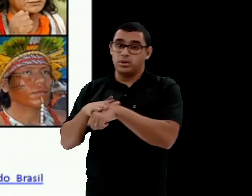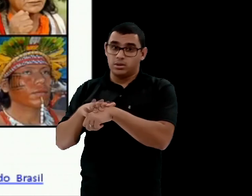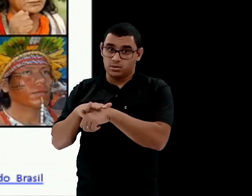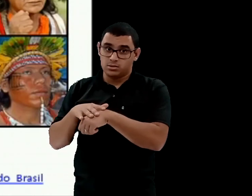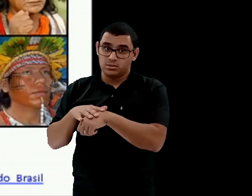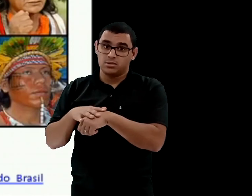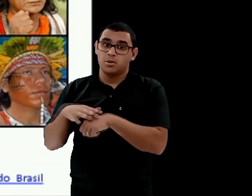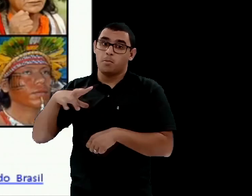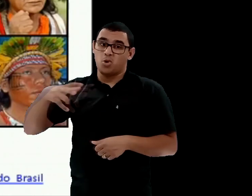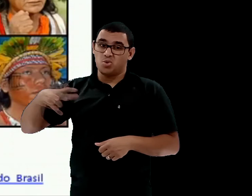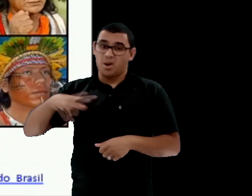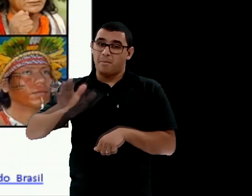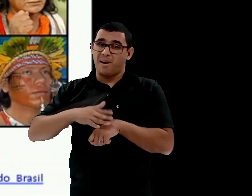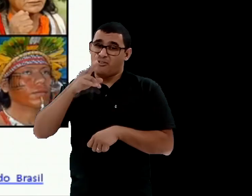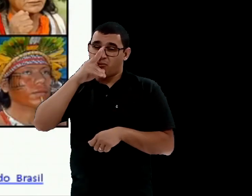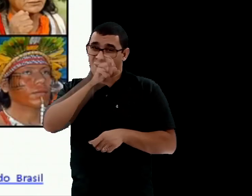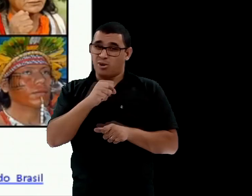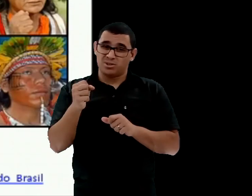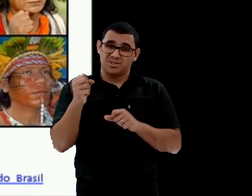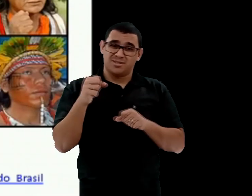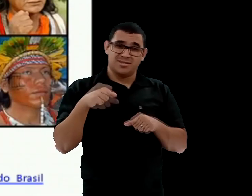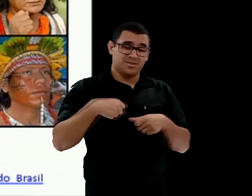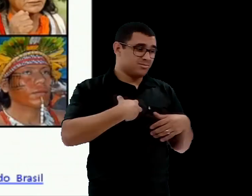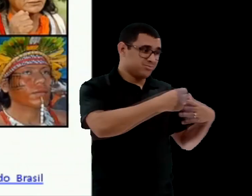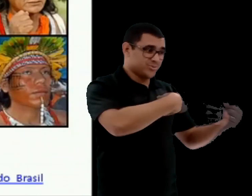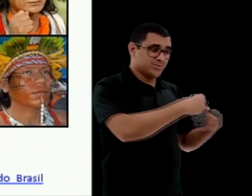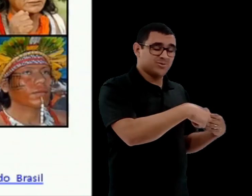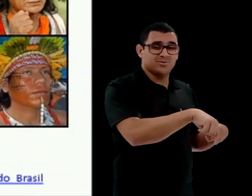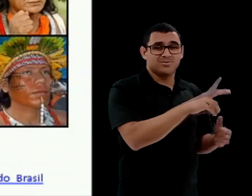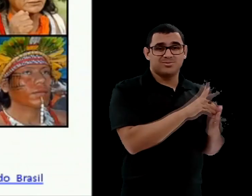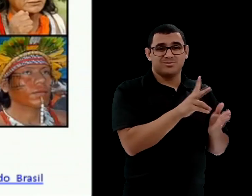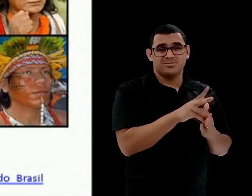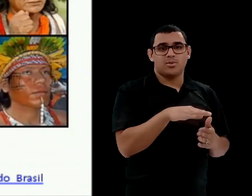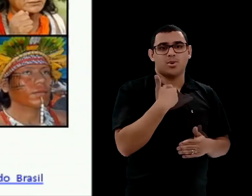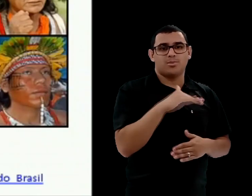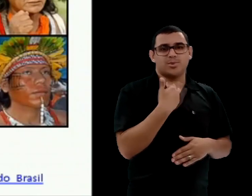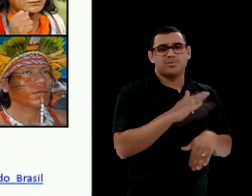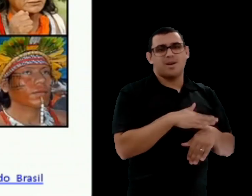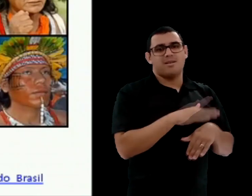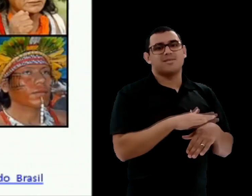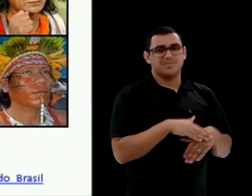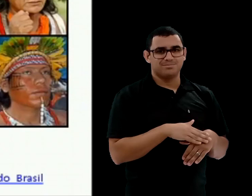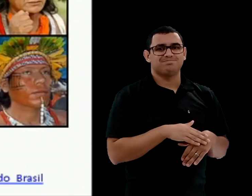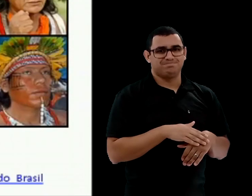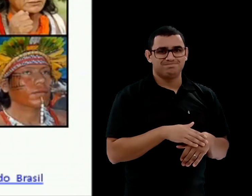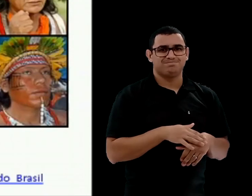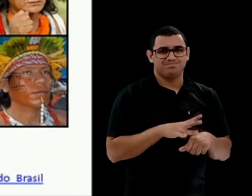portuguesas foram muito mais danosas para os povos indígenas, que estavam muito menos resistentes do ponto de vista